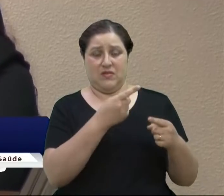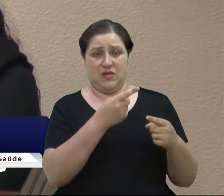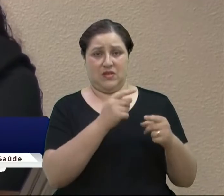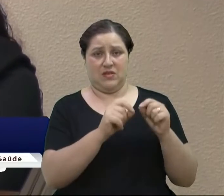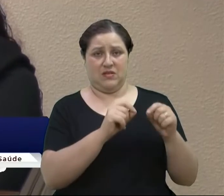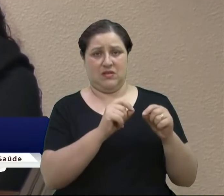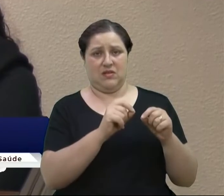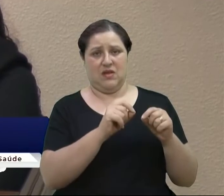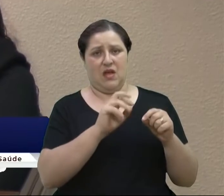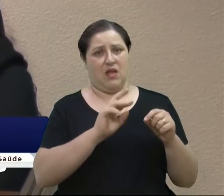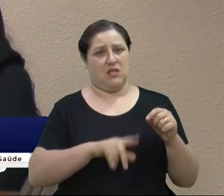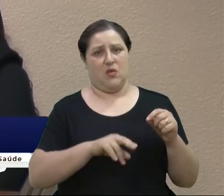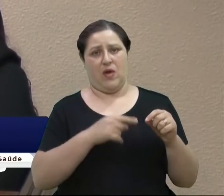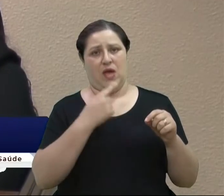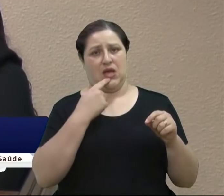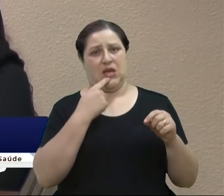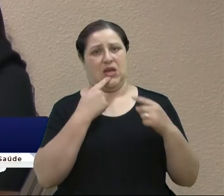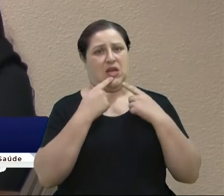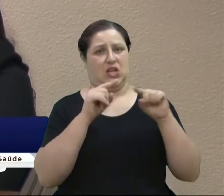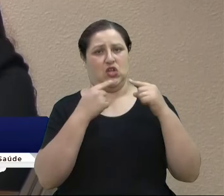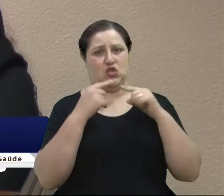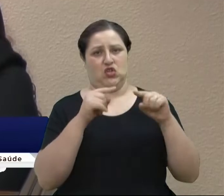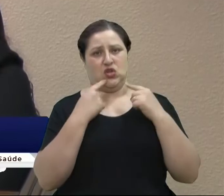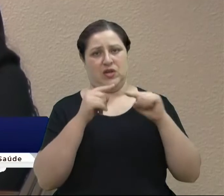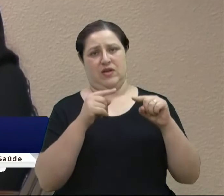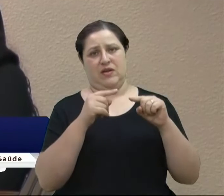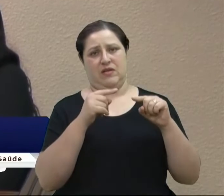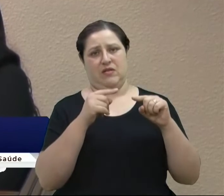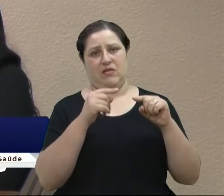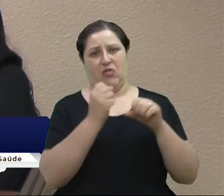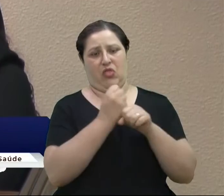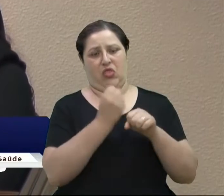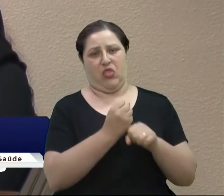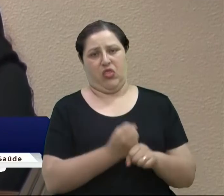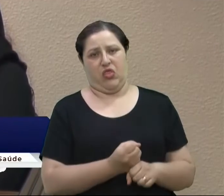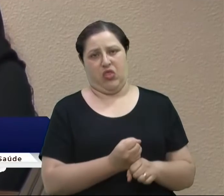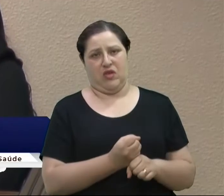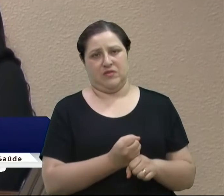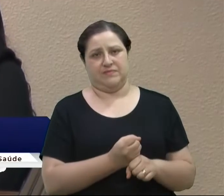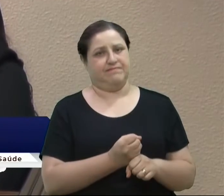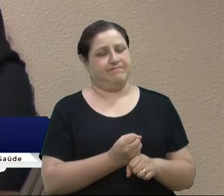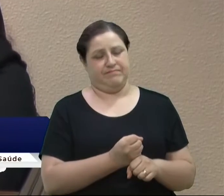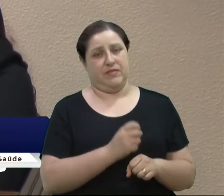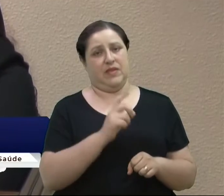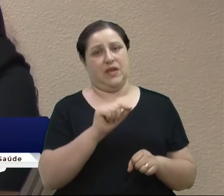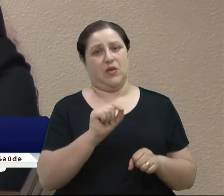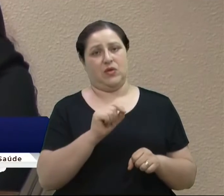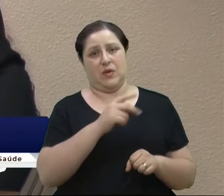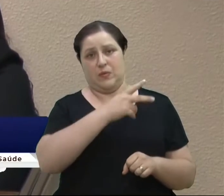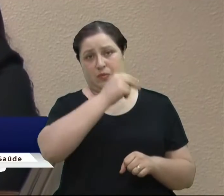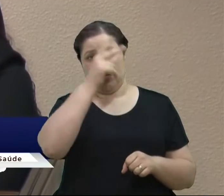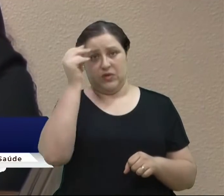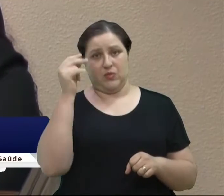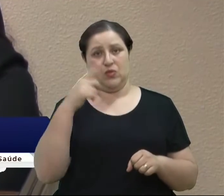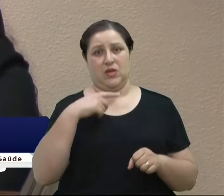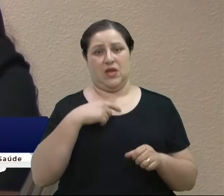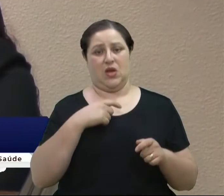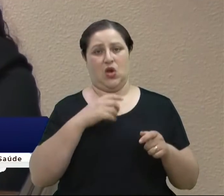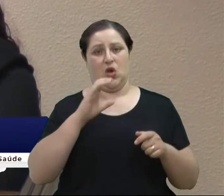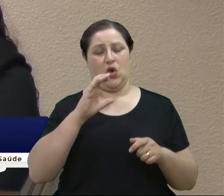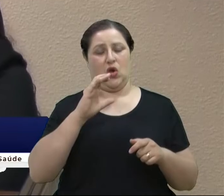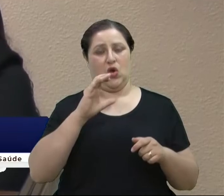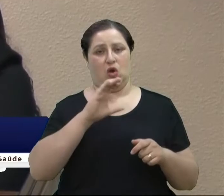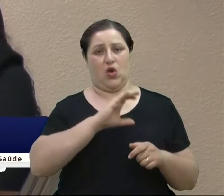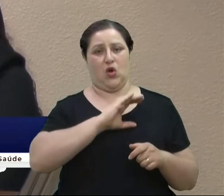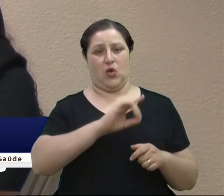isso não é uma crítica desconstrutiva, longe disso. O município ele tem o comando único, né? Ele